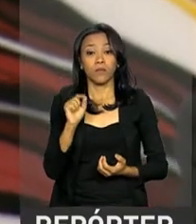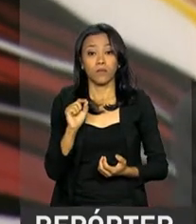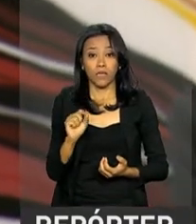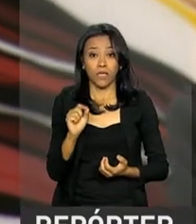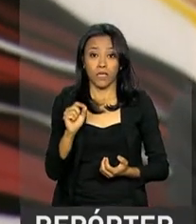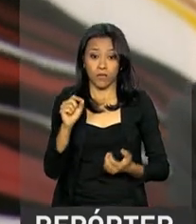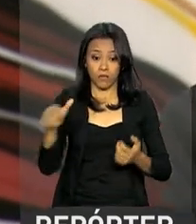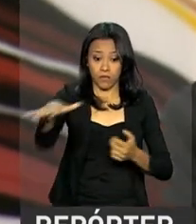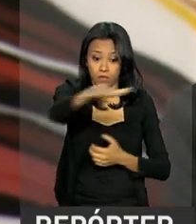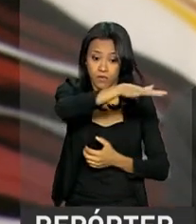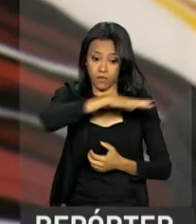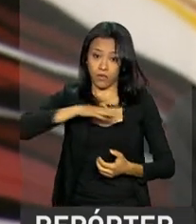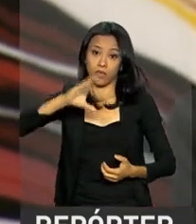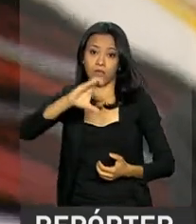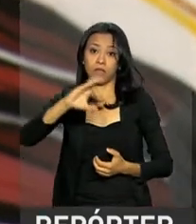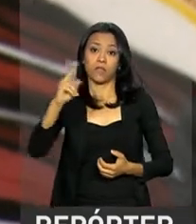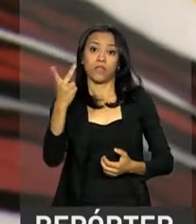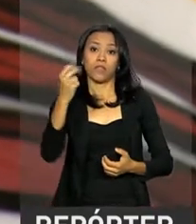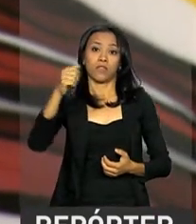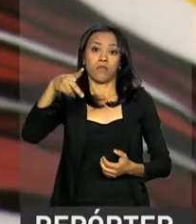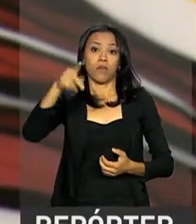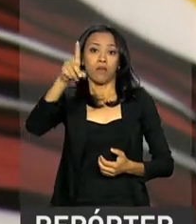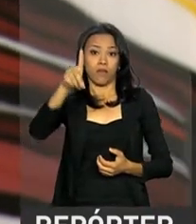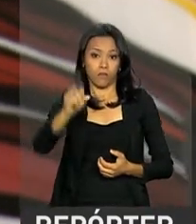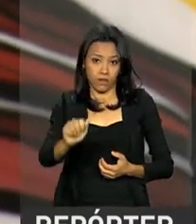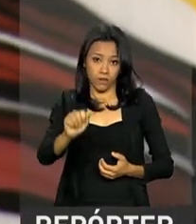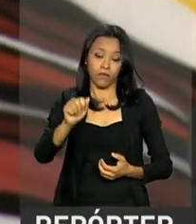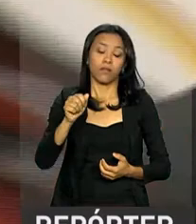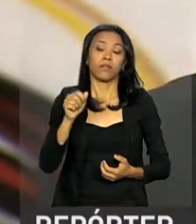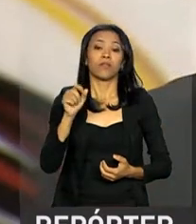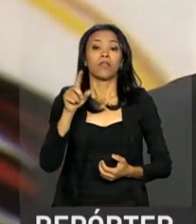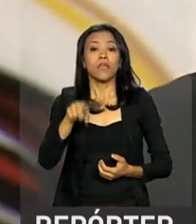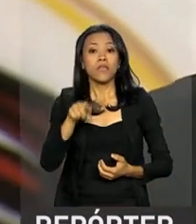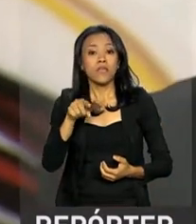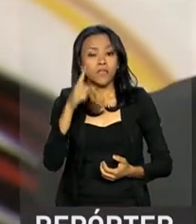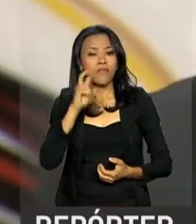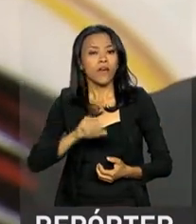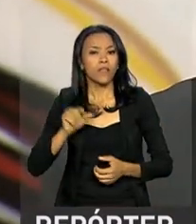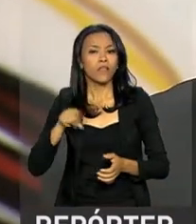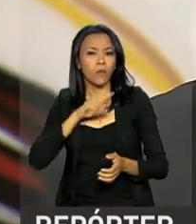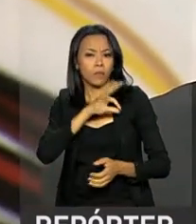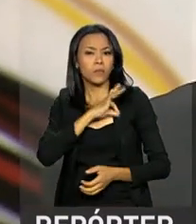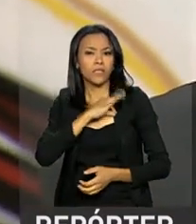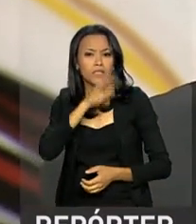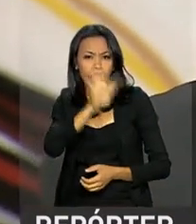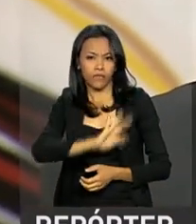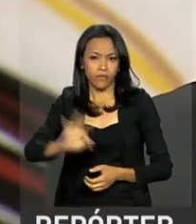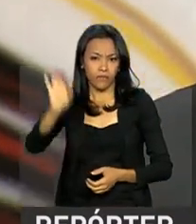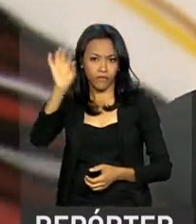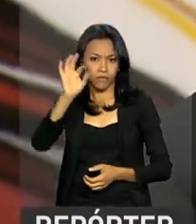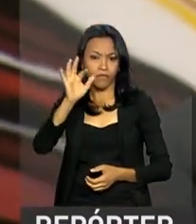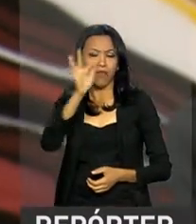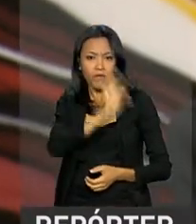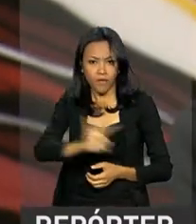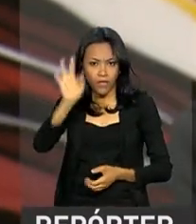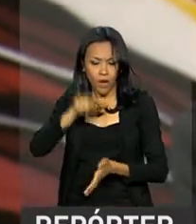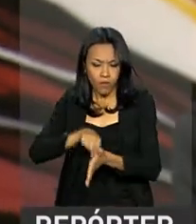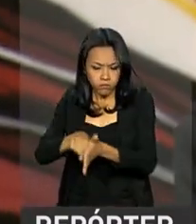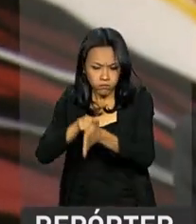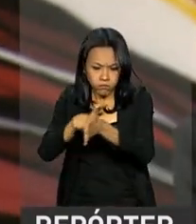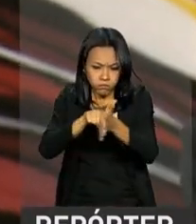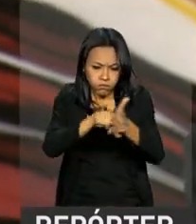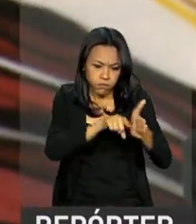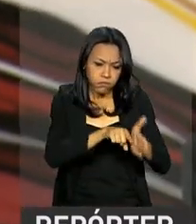parque nacional é o próprio nacional portanto a esse tipo de investigação cabe à polícia federal mas a gente